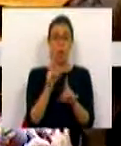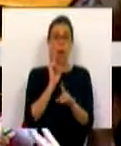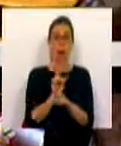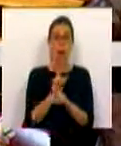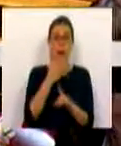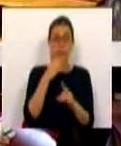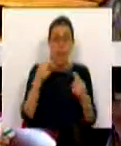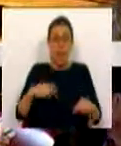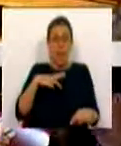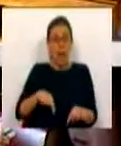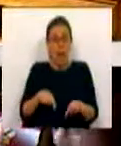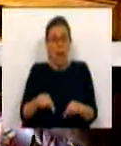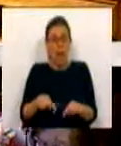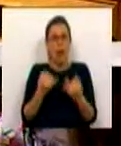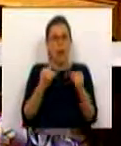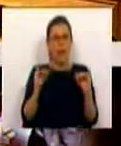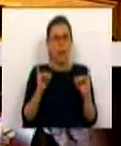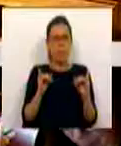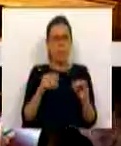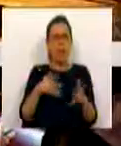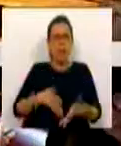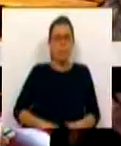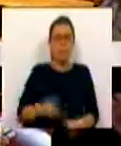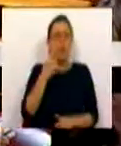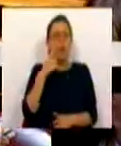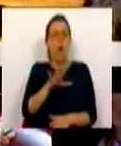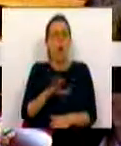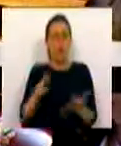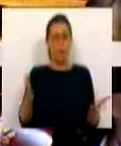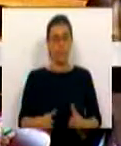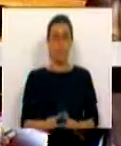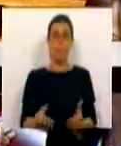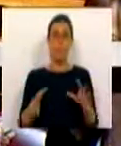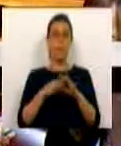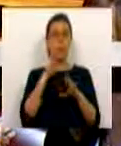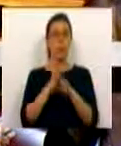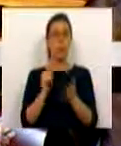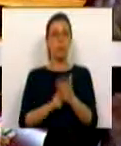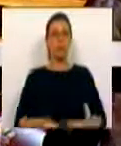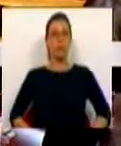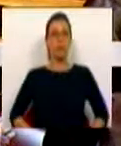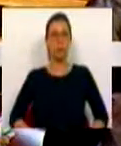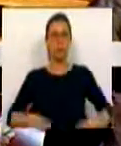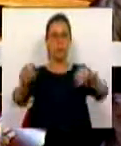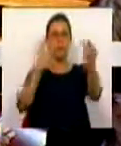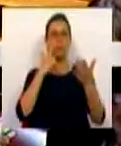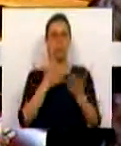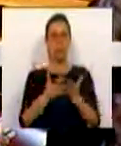encontrem em território nacional, independentemente da nacionalidade e residência. E, sobre este último aspecto, faço um destaque